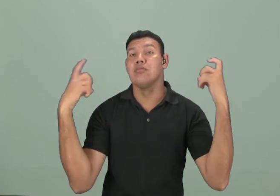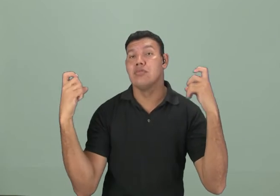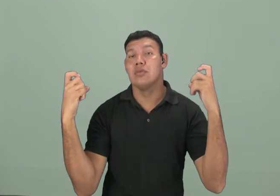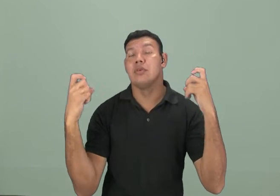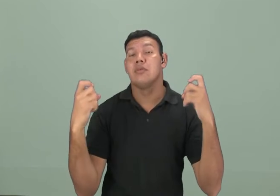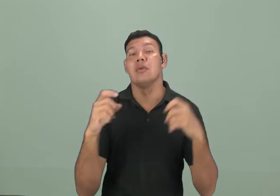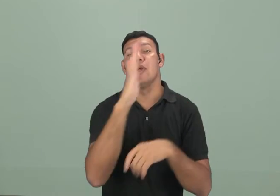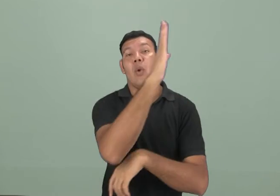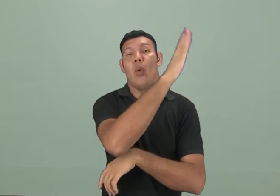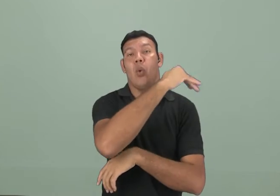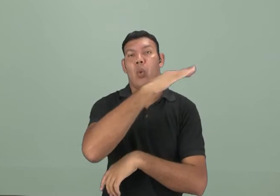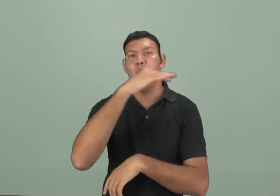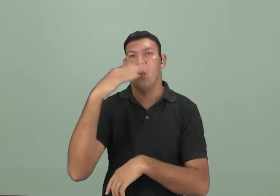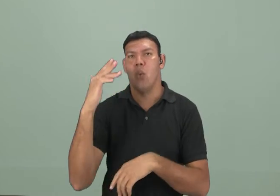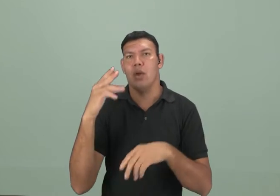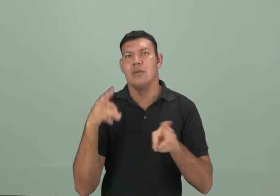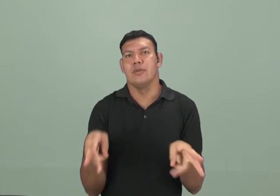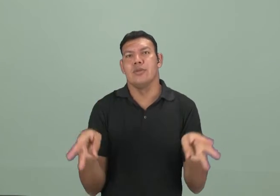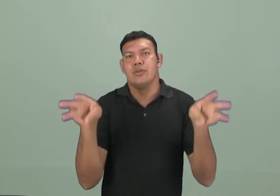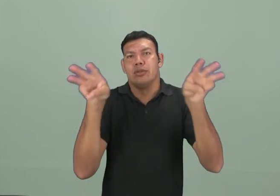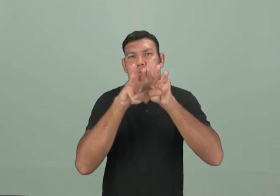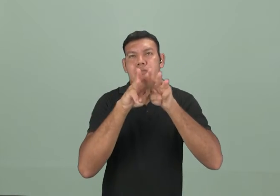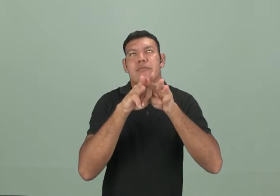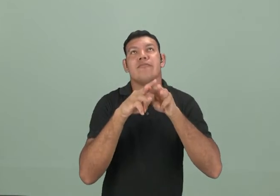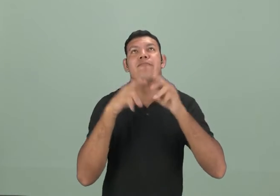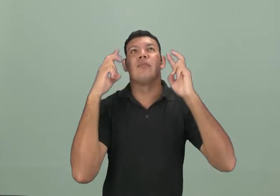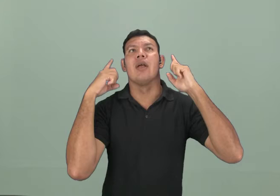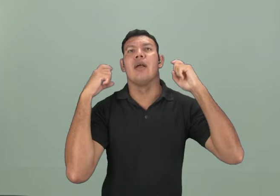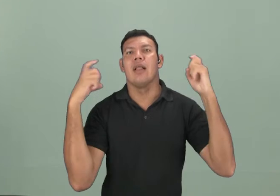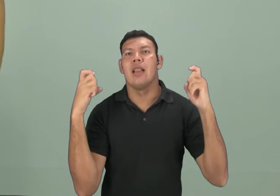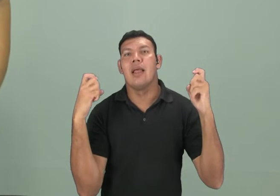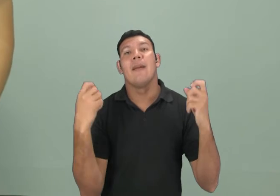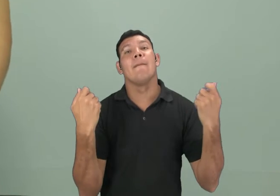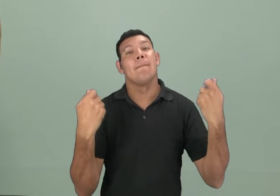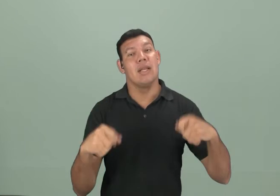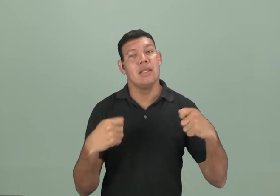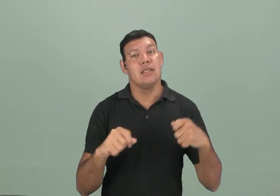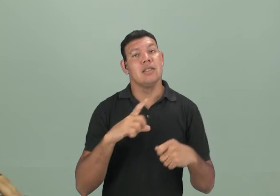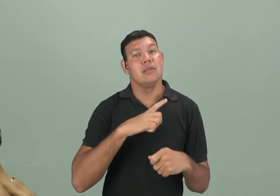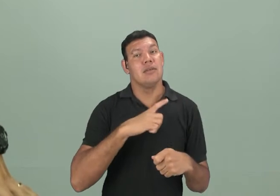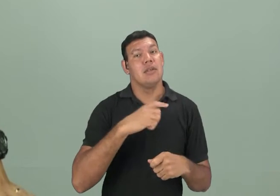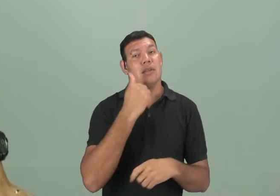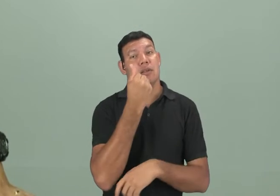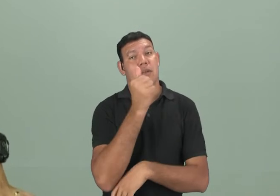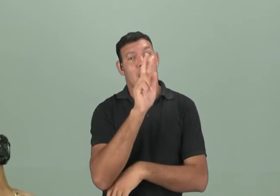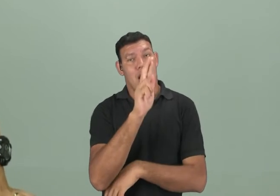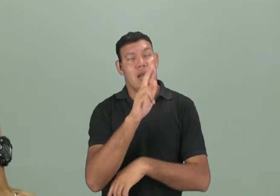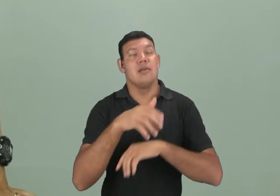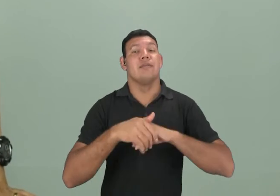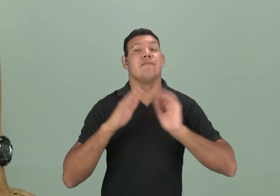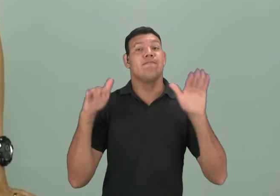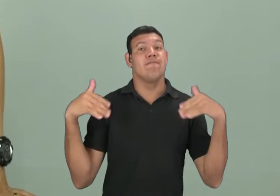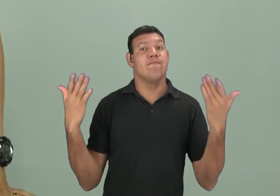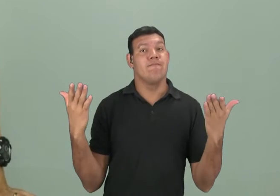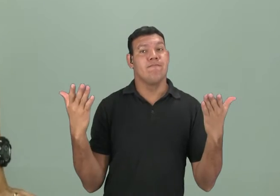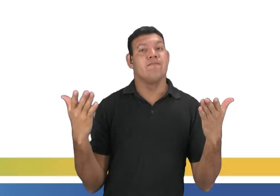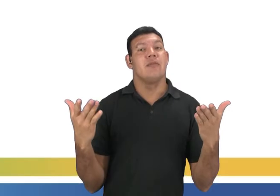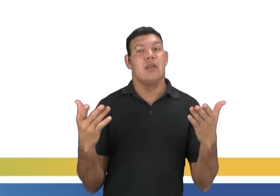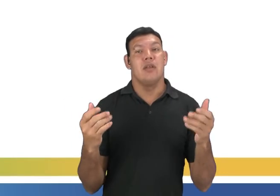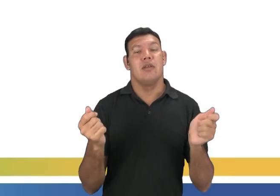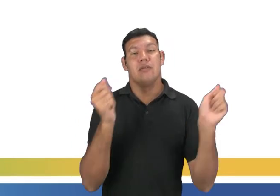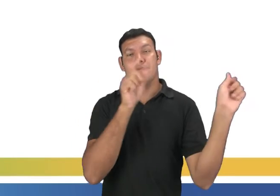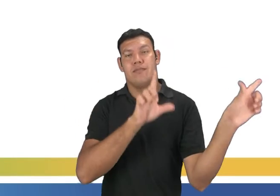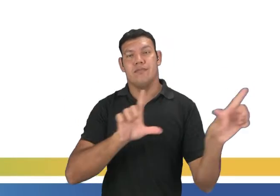mecânica sonora. E para que exista o som, é necessário existir o ar. Então, voltando lá para a